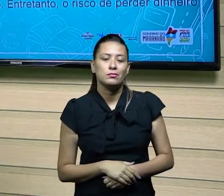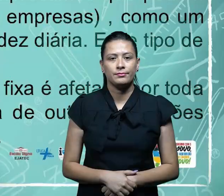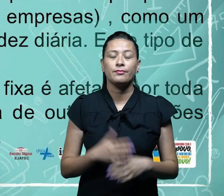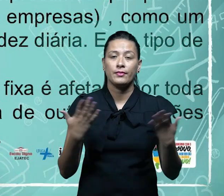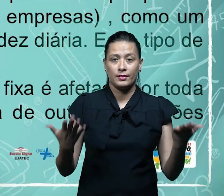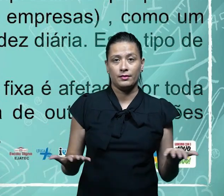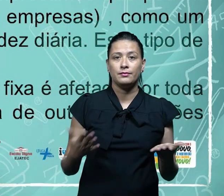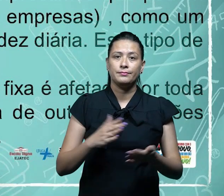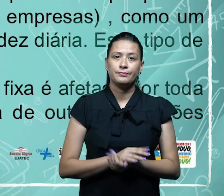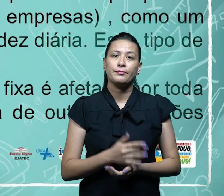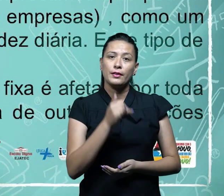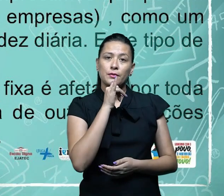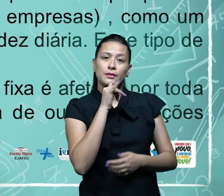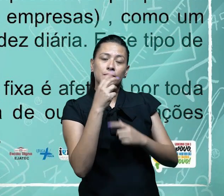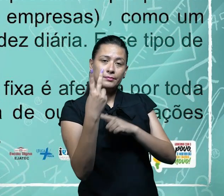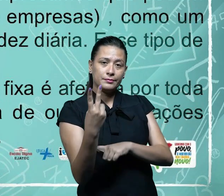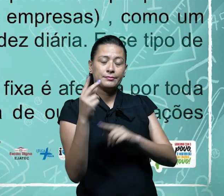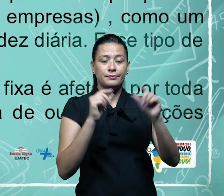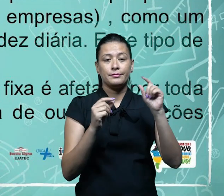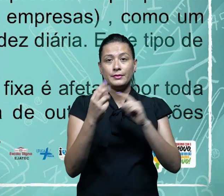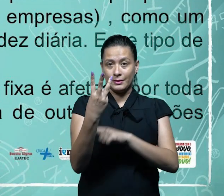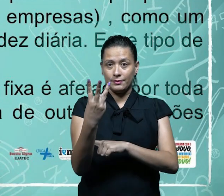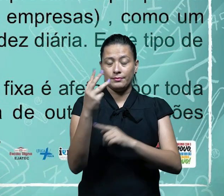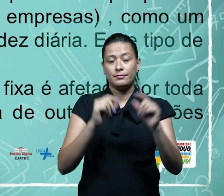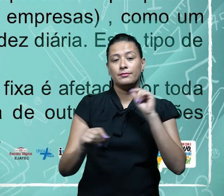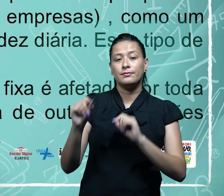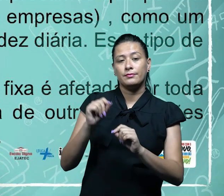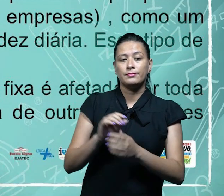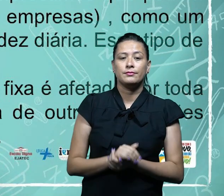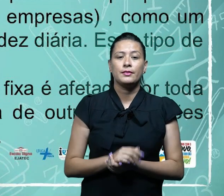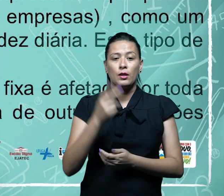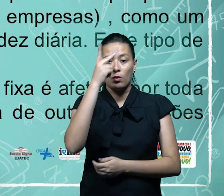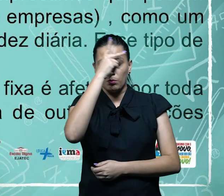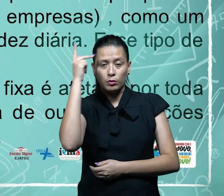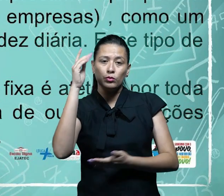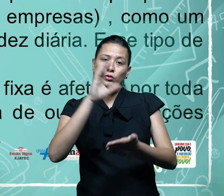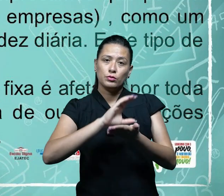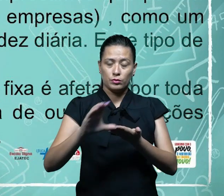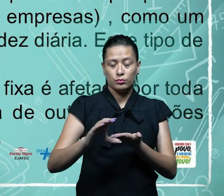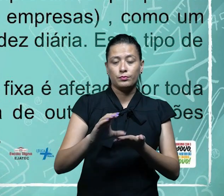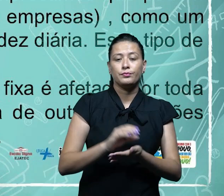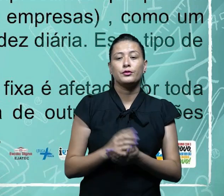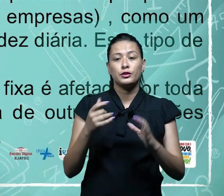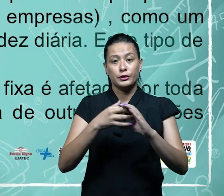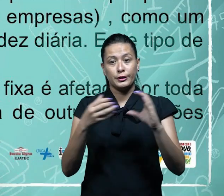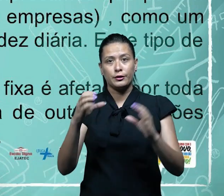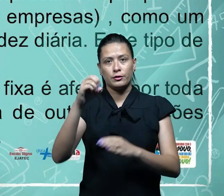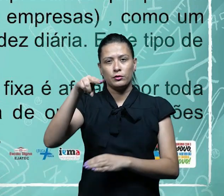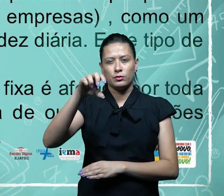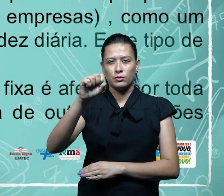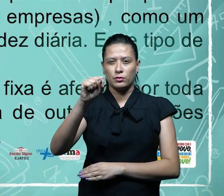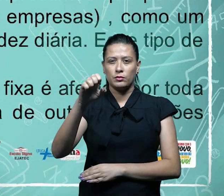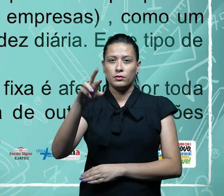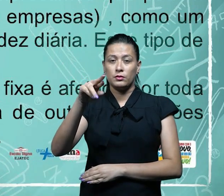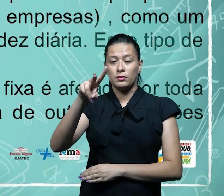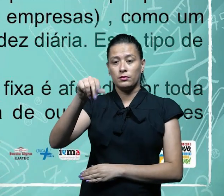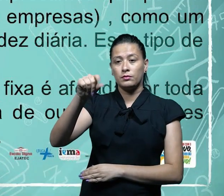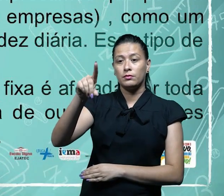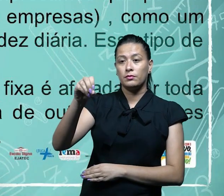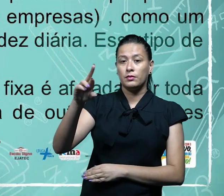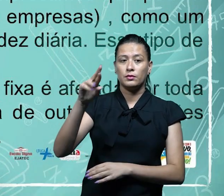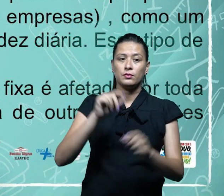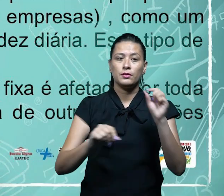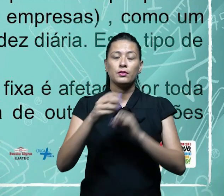esses investimentos. A nossa terceira situação é qual? Ó? Um determinado investidor de perfil conservador resolve aplicar 100 mil